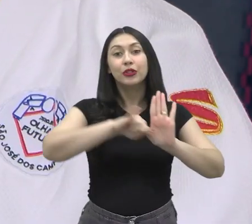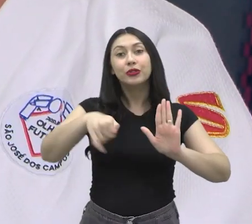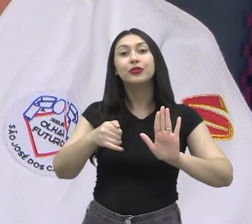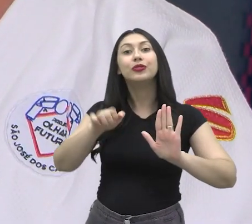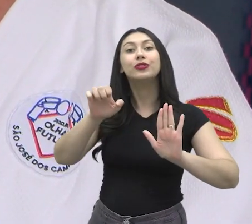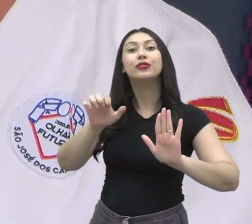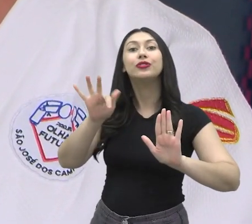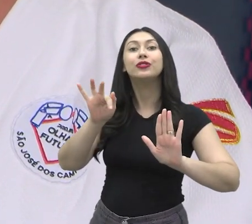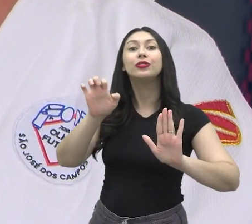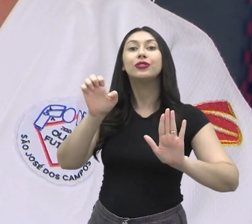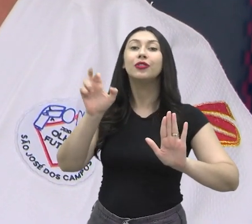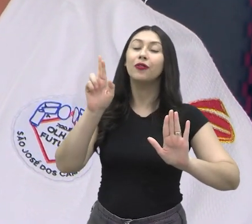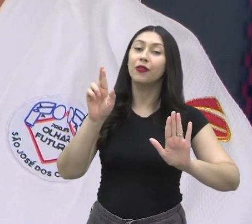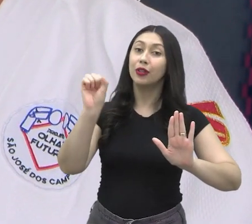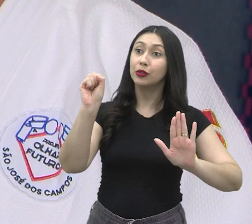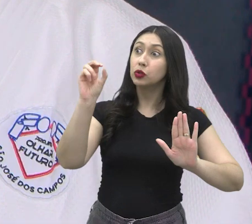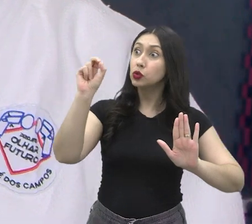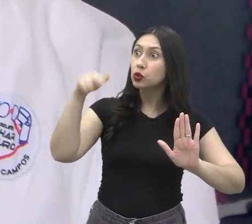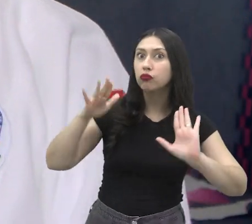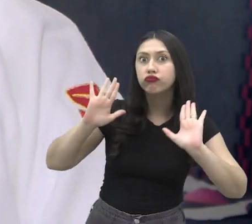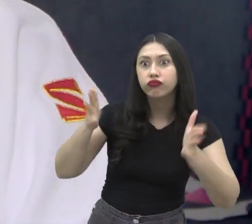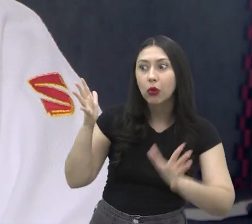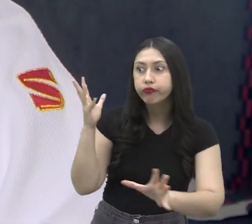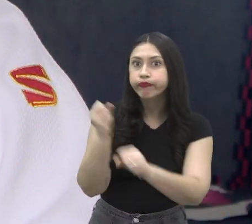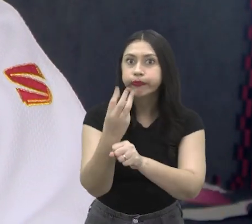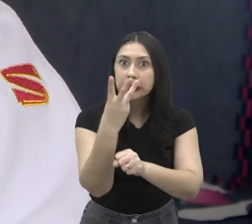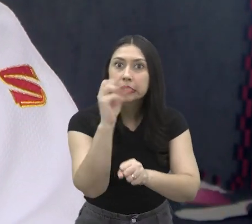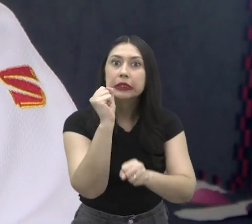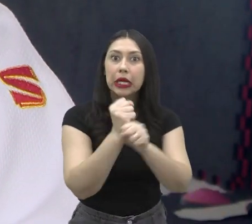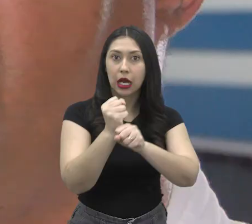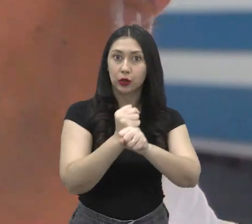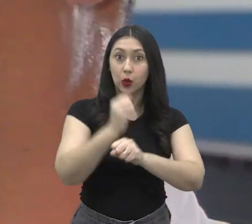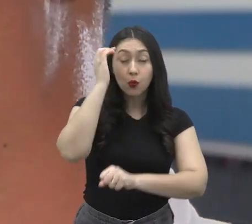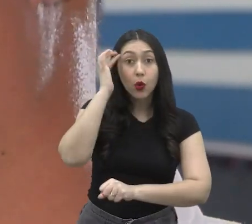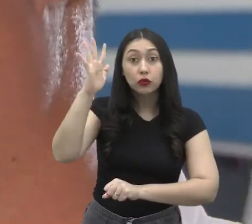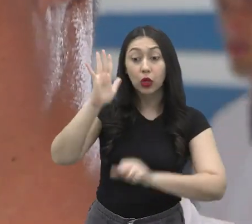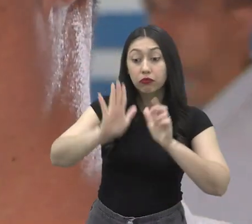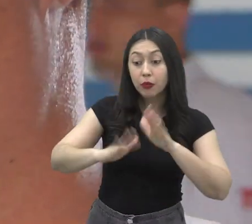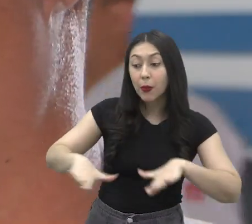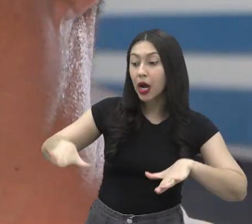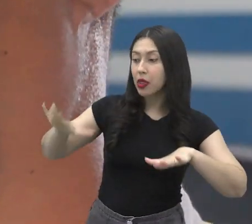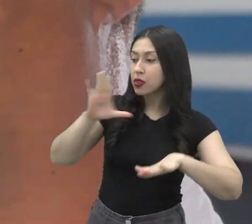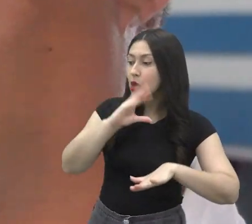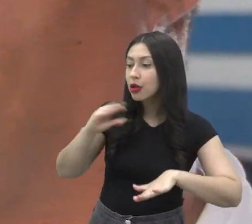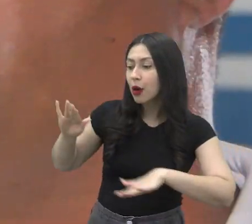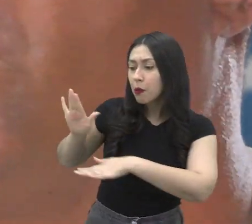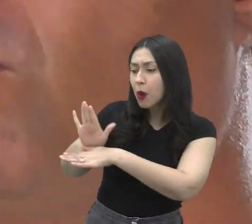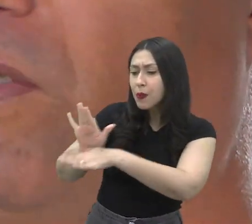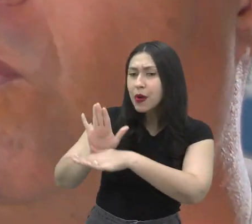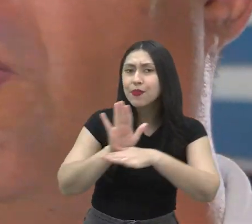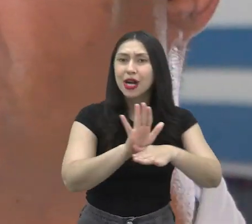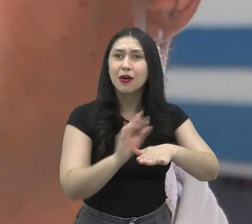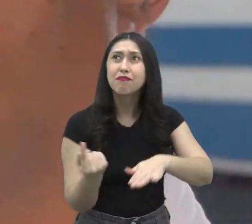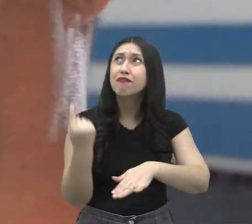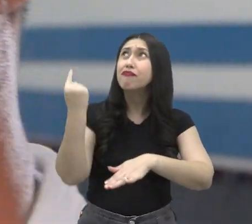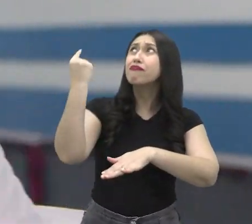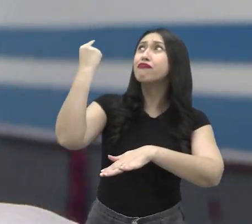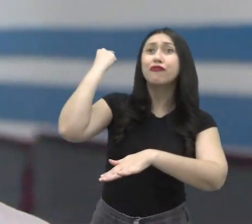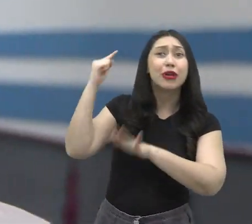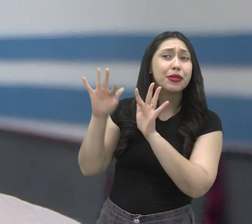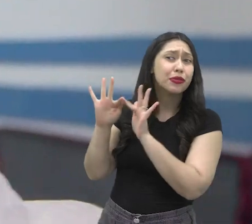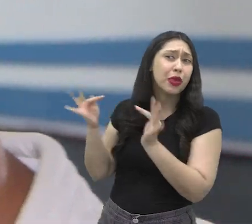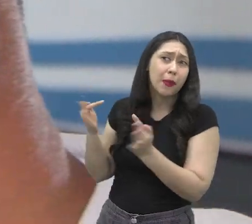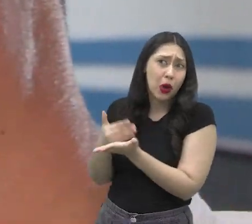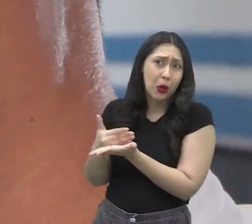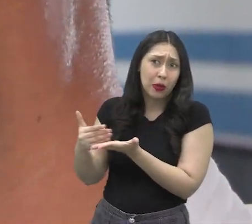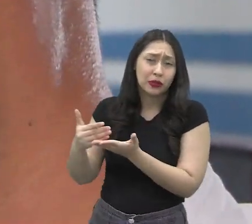pelo Jefferson há quase 30 anos. O sonho de mudar a vida de crianças e adolescentes começou pequeno, com o que ele tinha